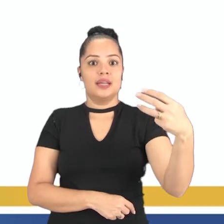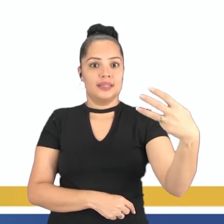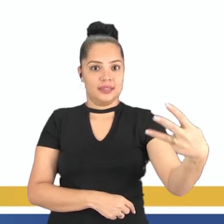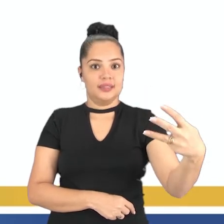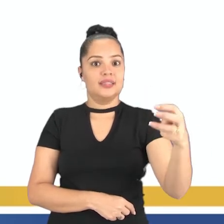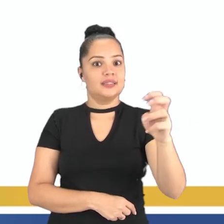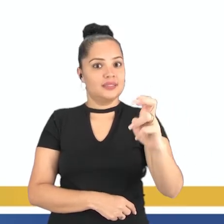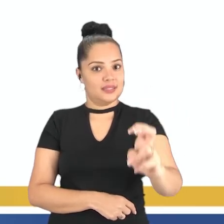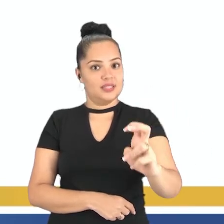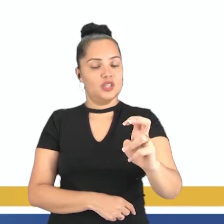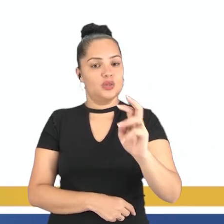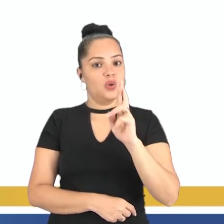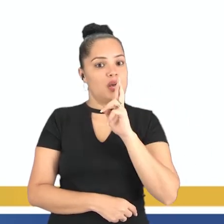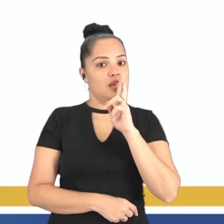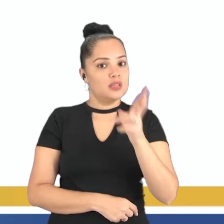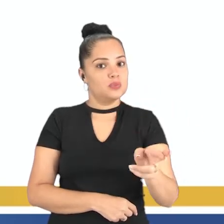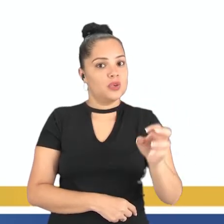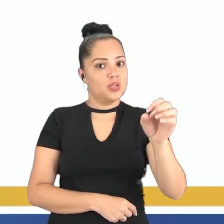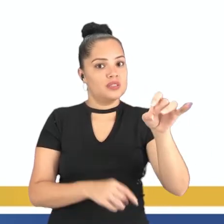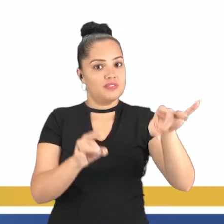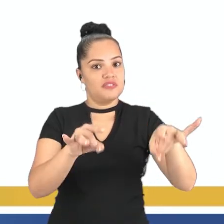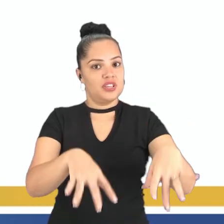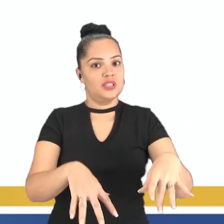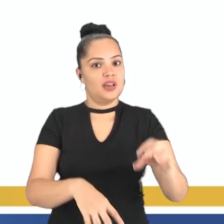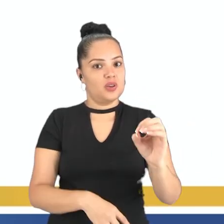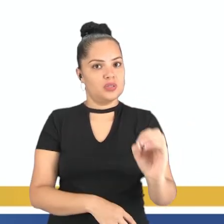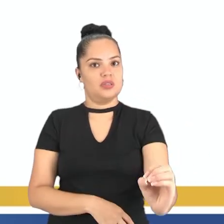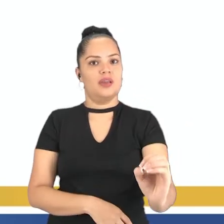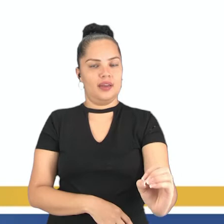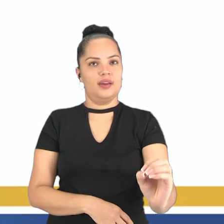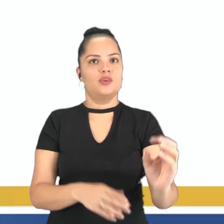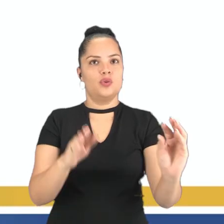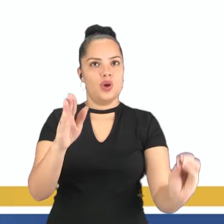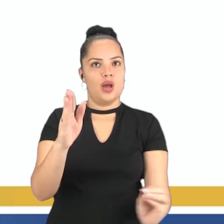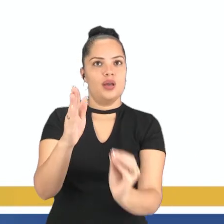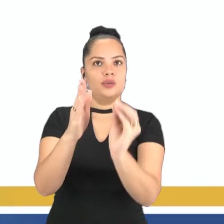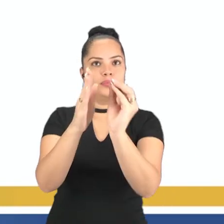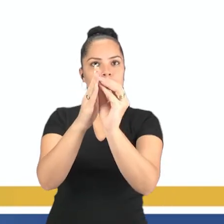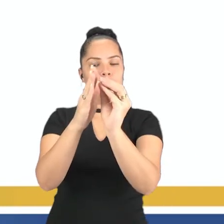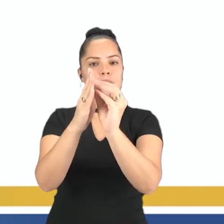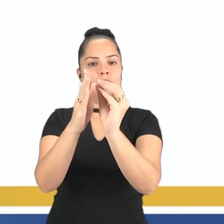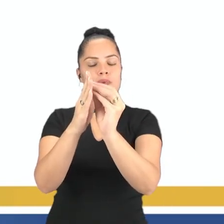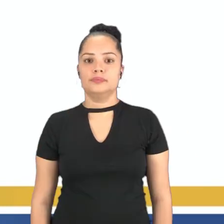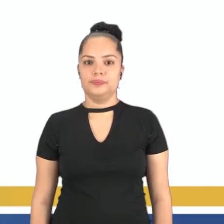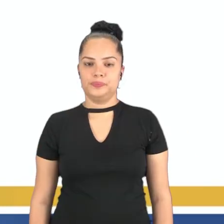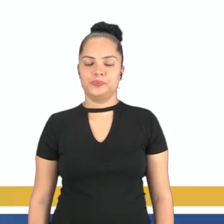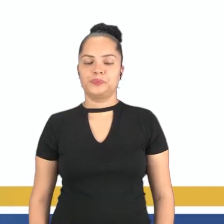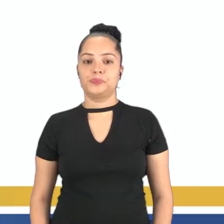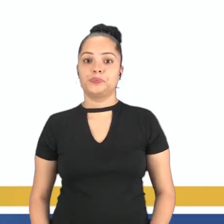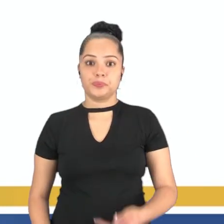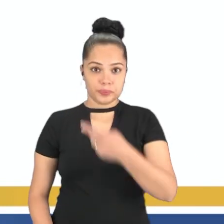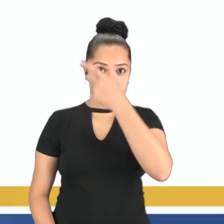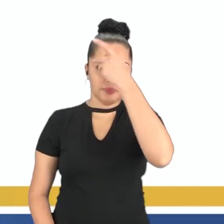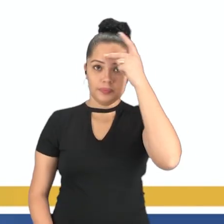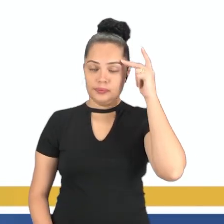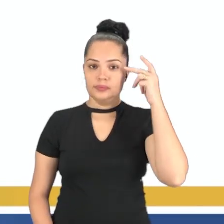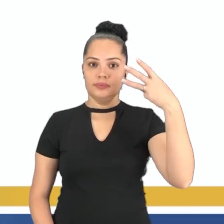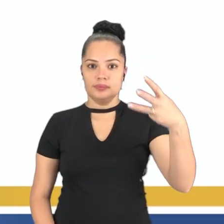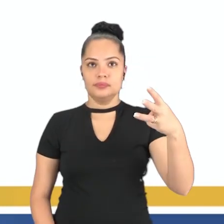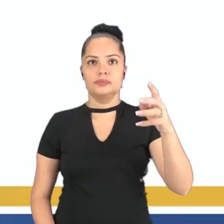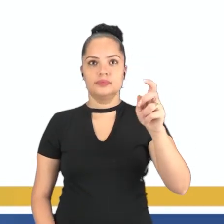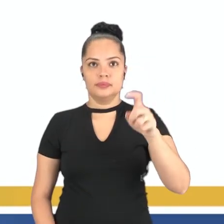Nós temos outro zero, nós vamos descer e vamos colocar lá no nosso quociente. Então, pessoal,